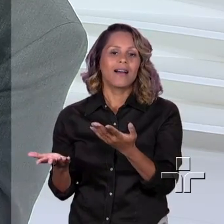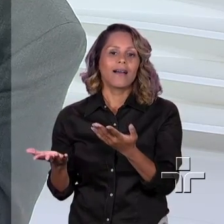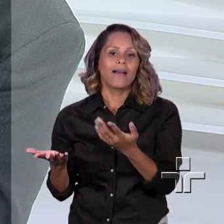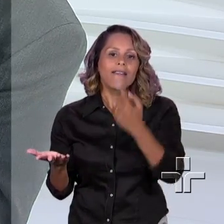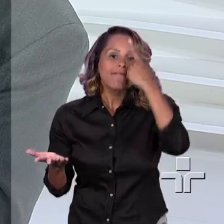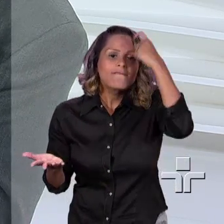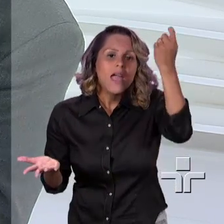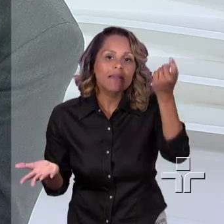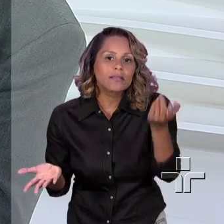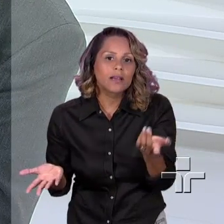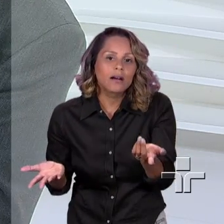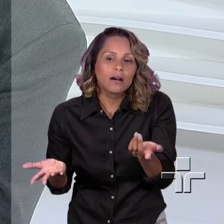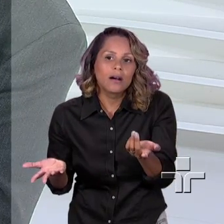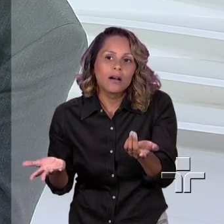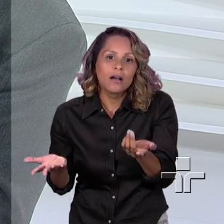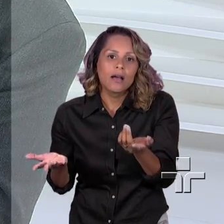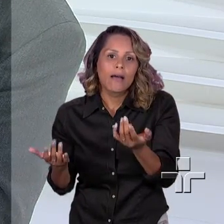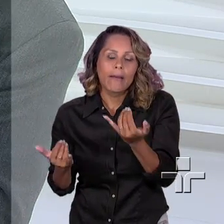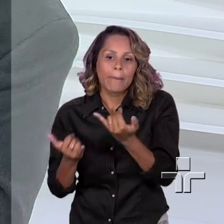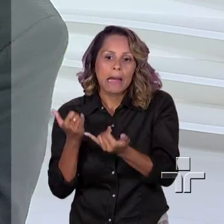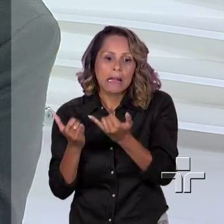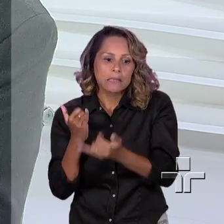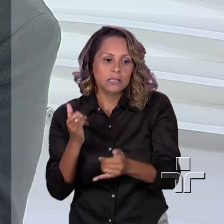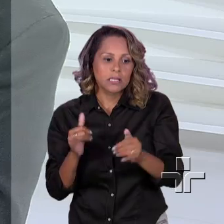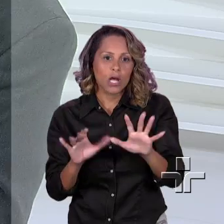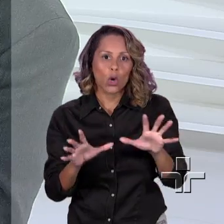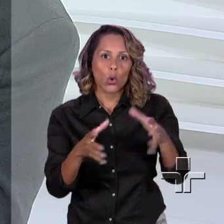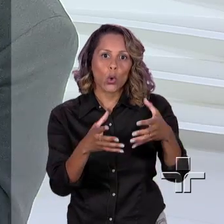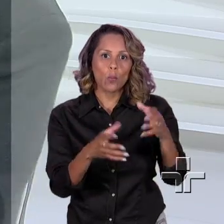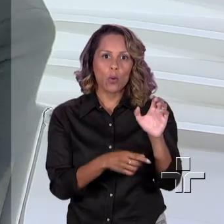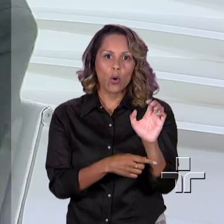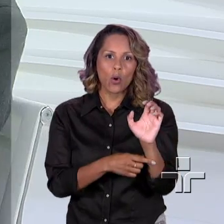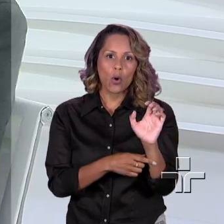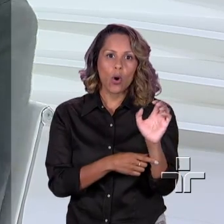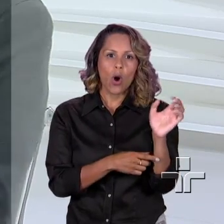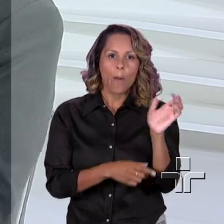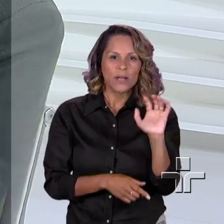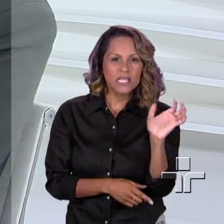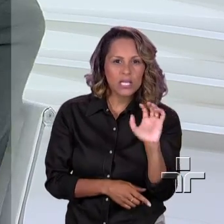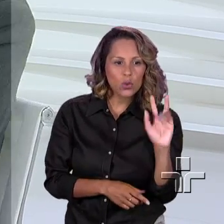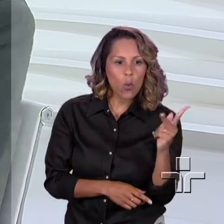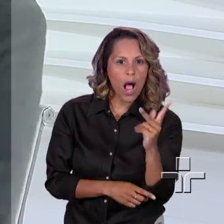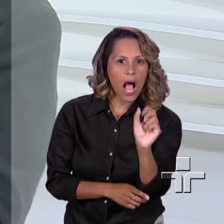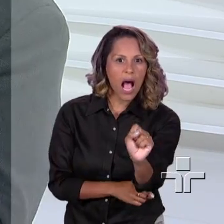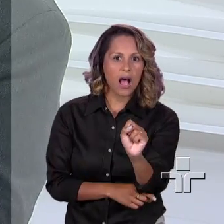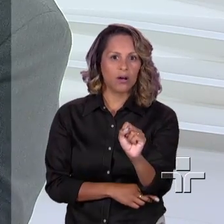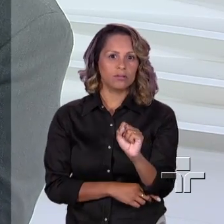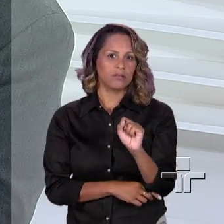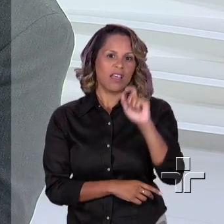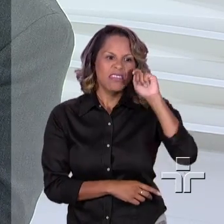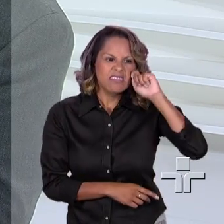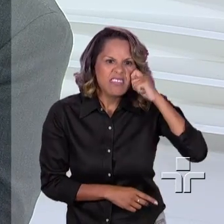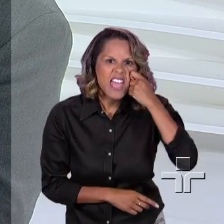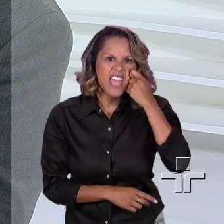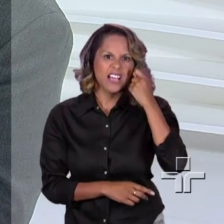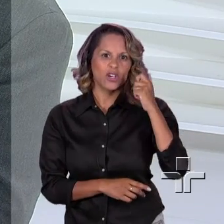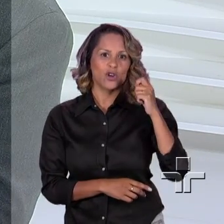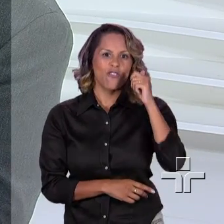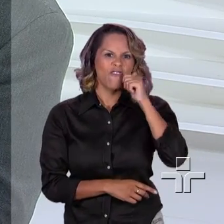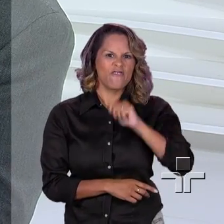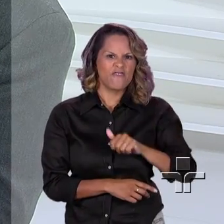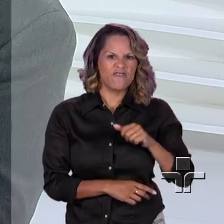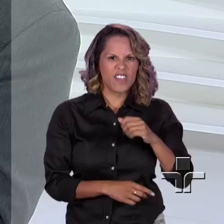uma ódio aos homossexuais, aos negros, os cotistas, as pessoas feministas que estão levantando